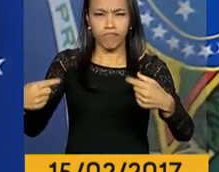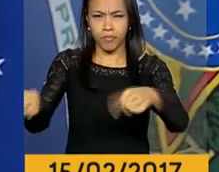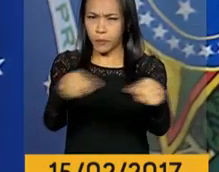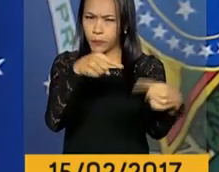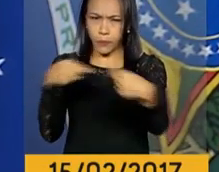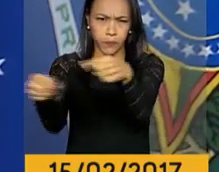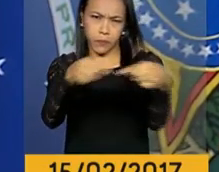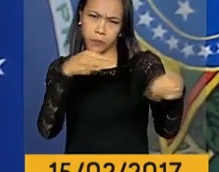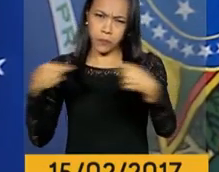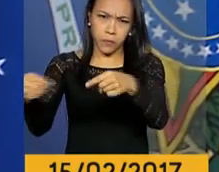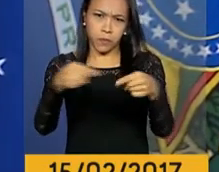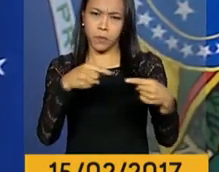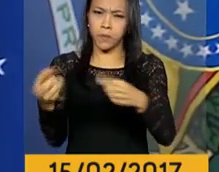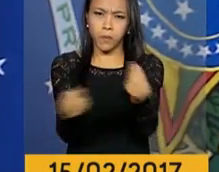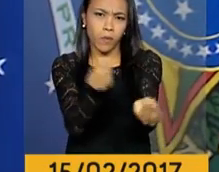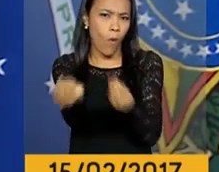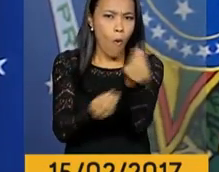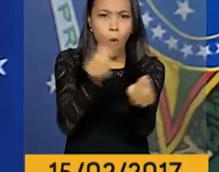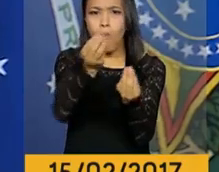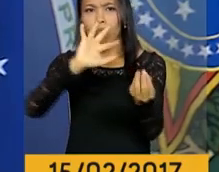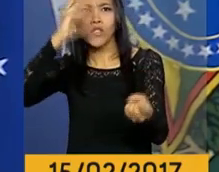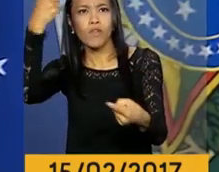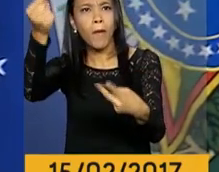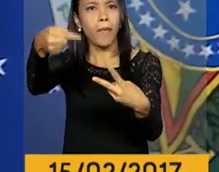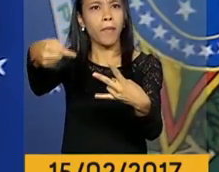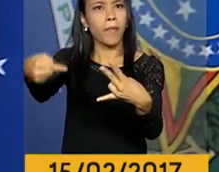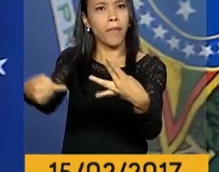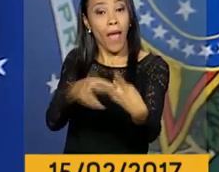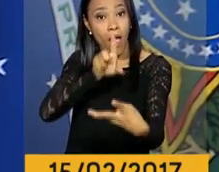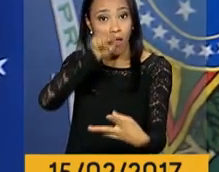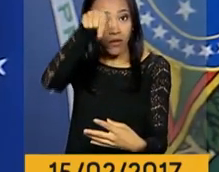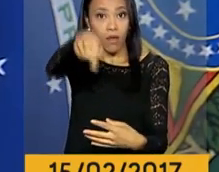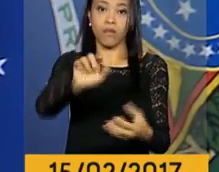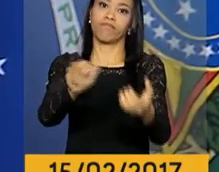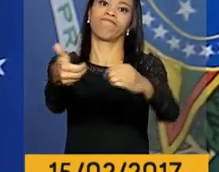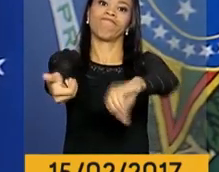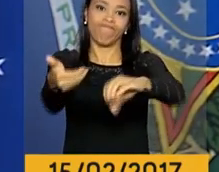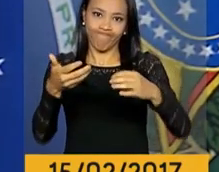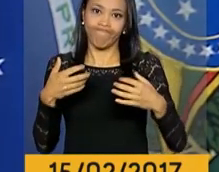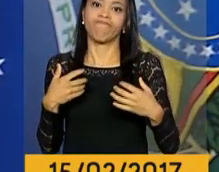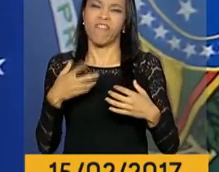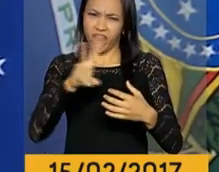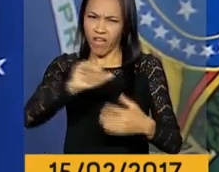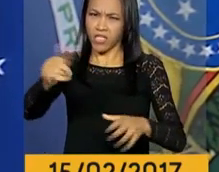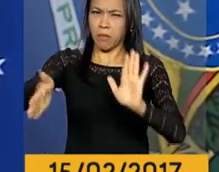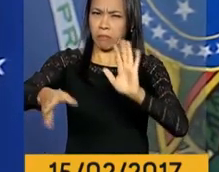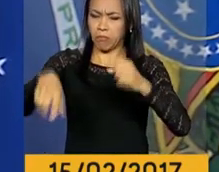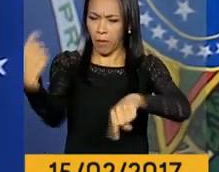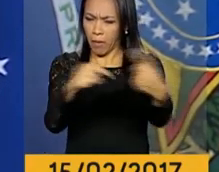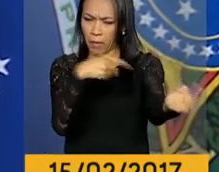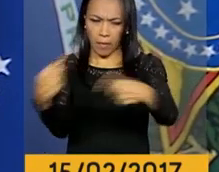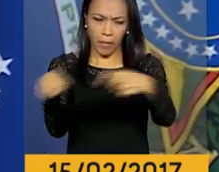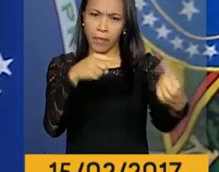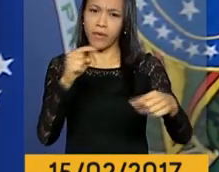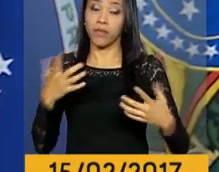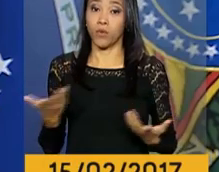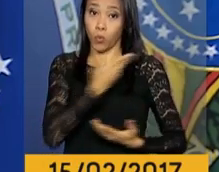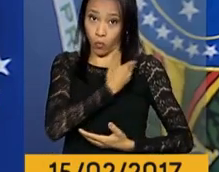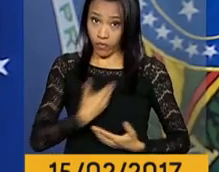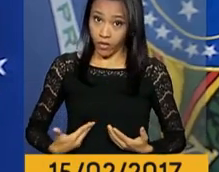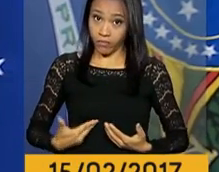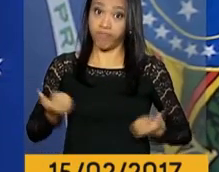grandes discussões em torno desse tema. E nós sabemos que eles serão acentuadamente debatidos, não é? e o governo vai